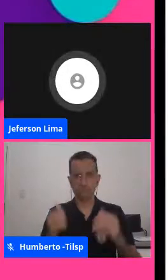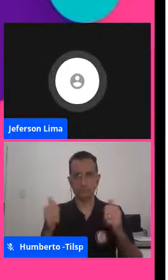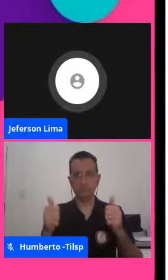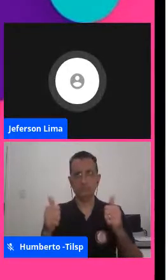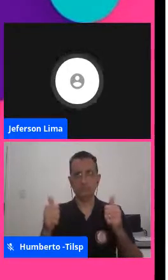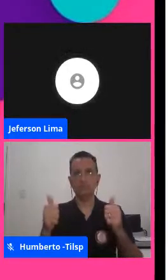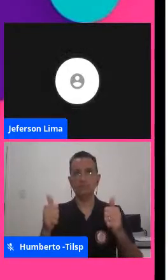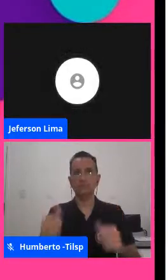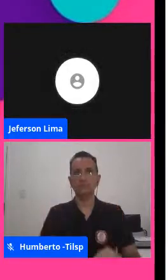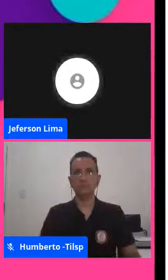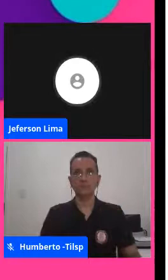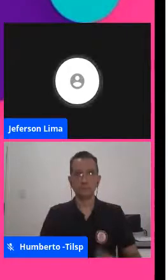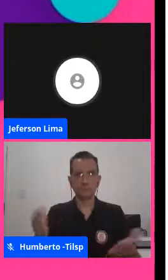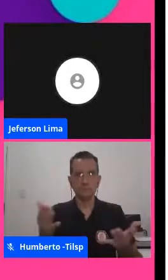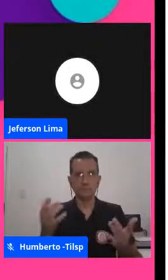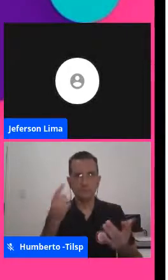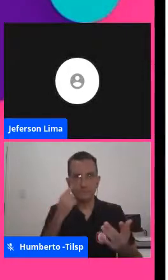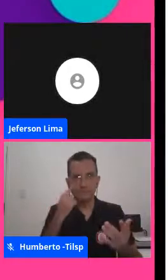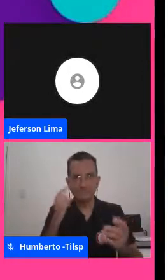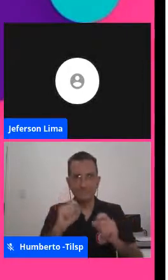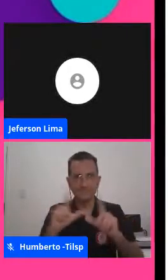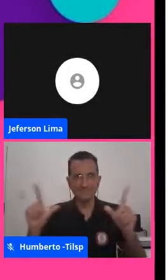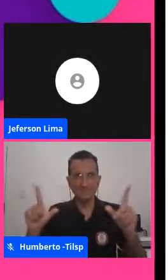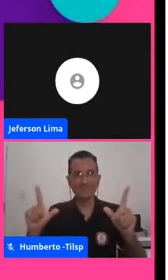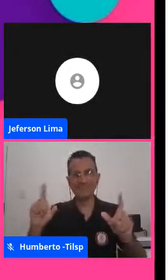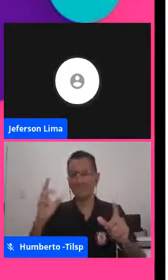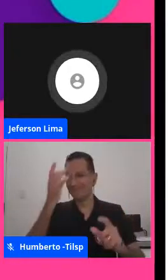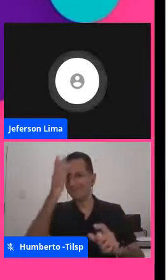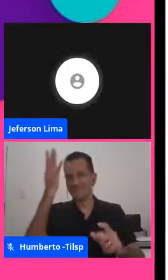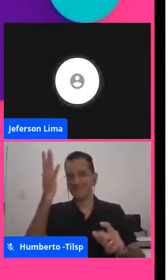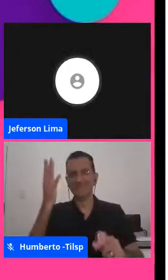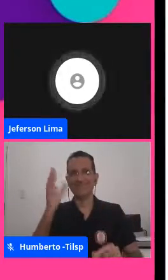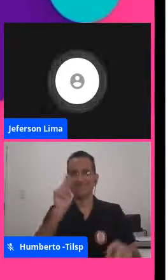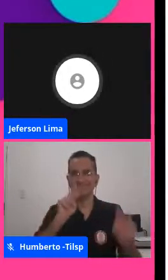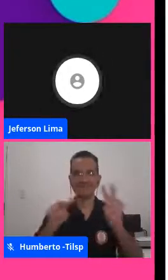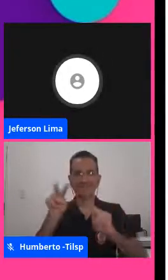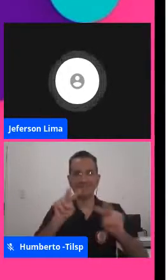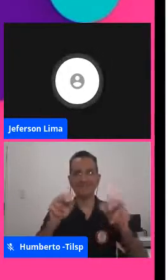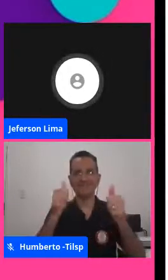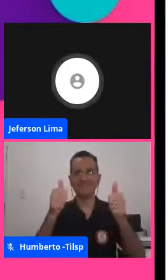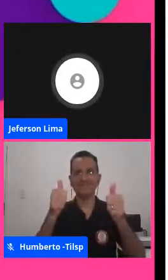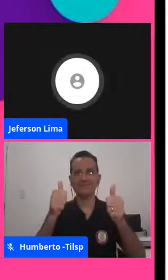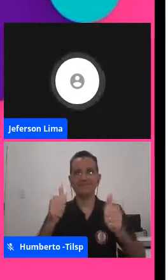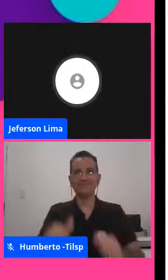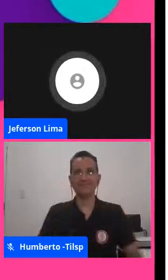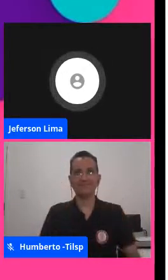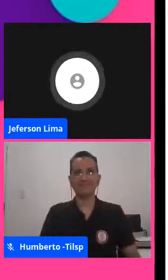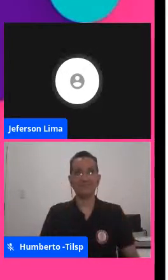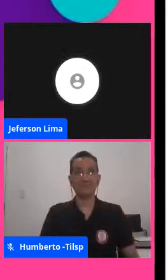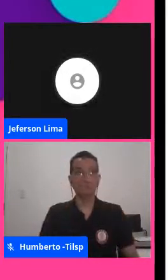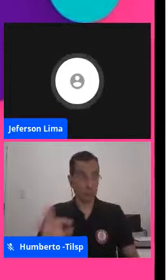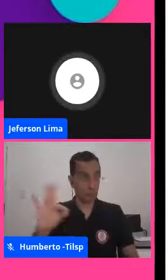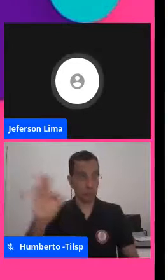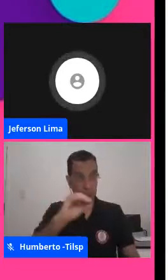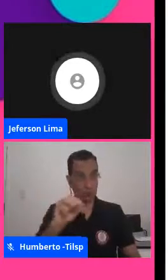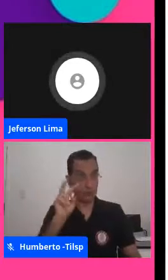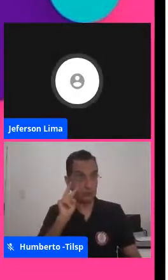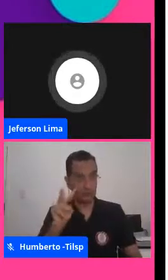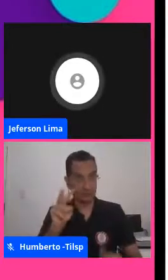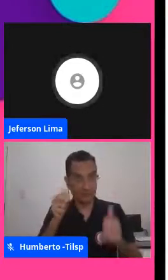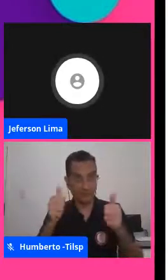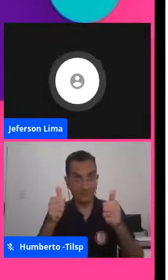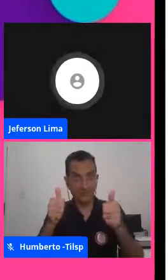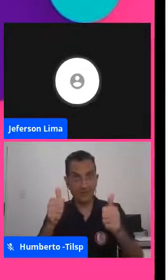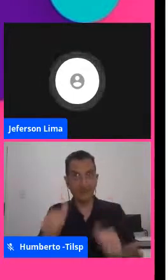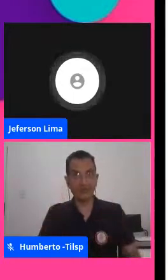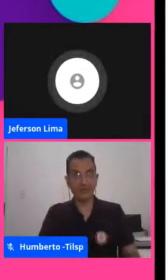Então, vamos lá, galera. Deixa eu iniciar tudo aqui. Espero que esteja todo mundo vendo aí. Estou conferindo aqui na minha